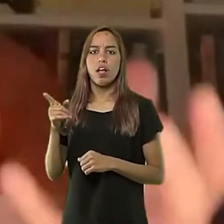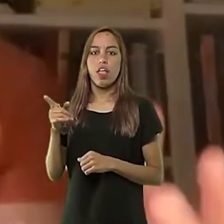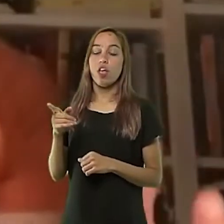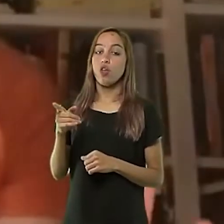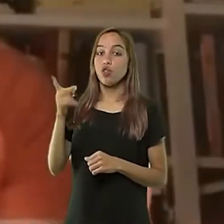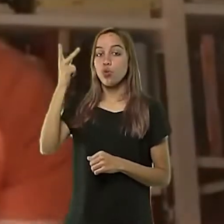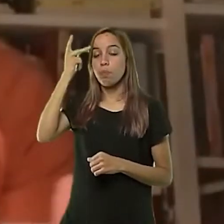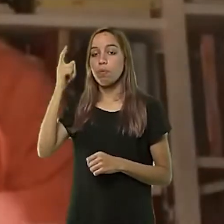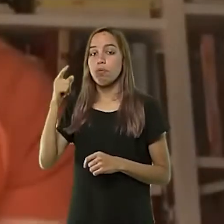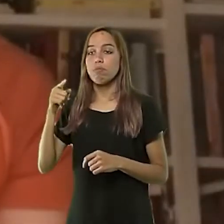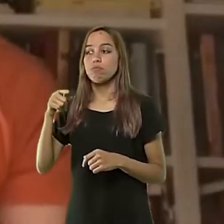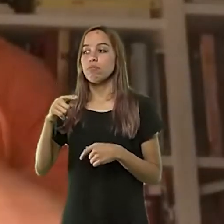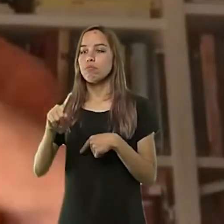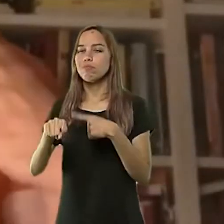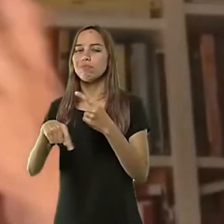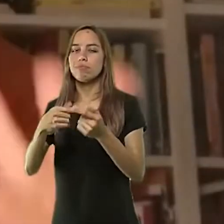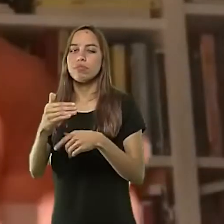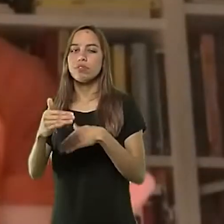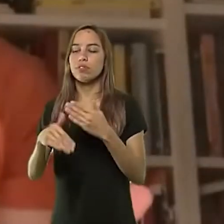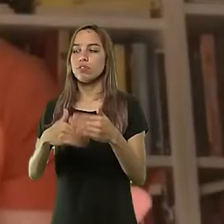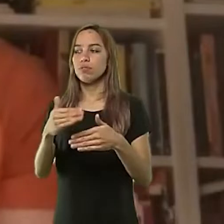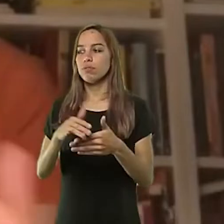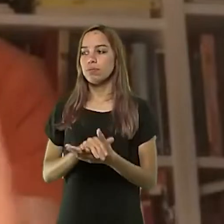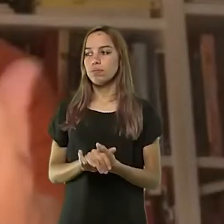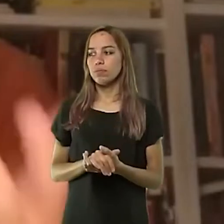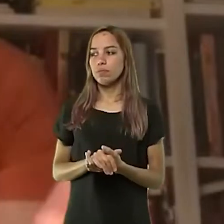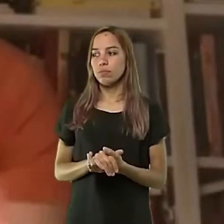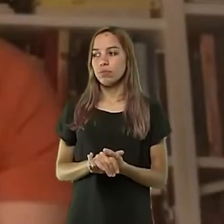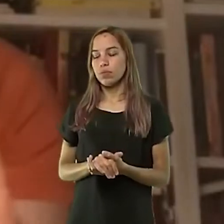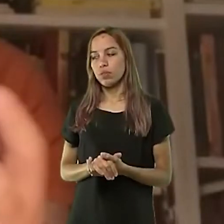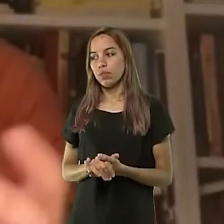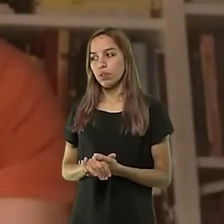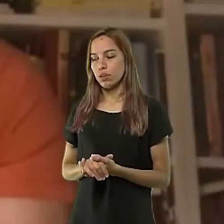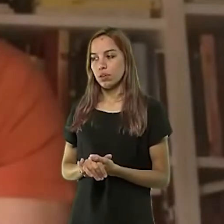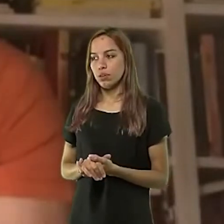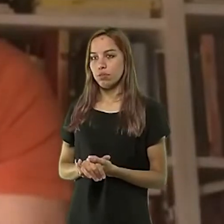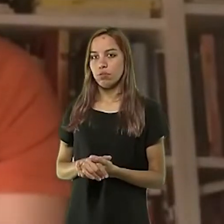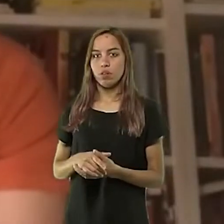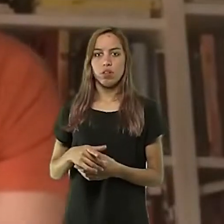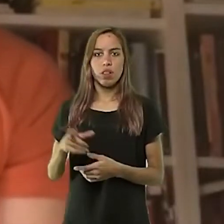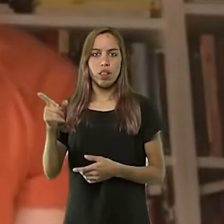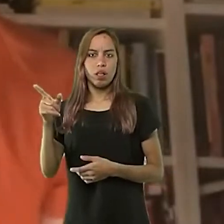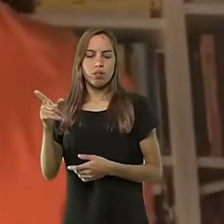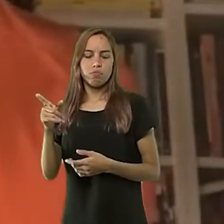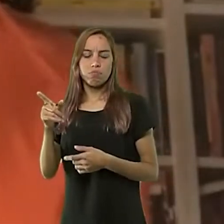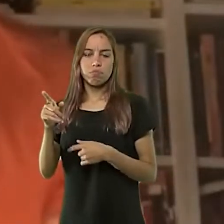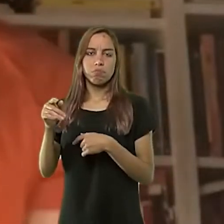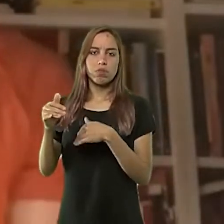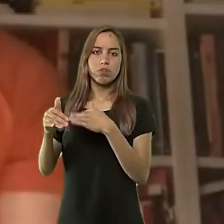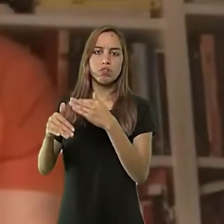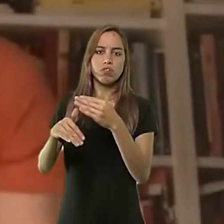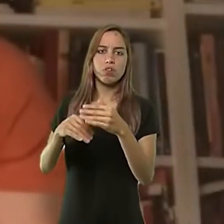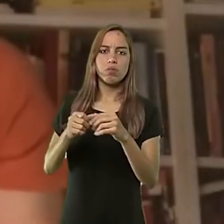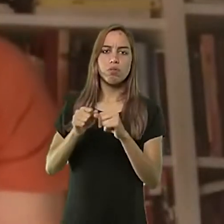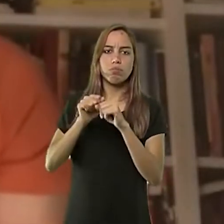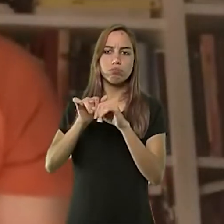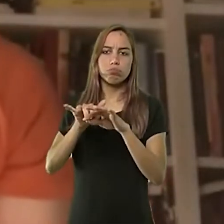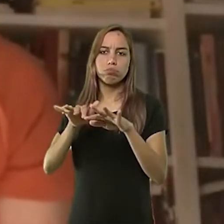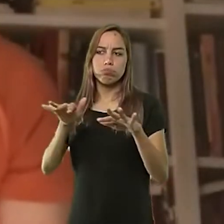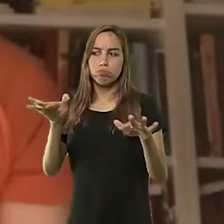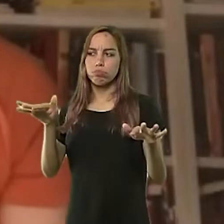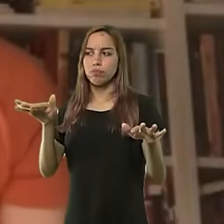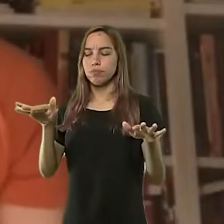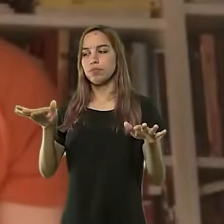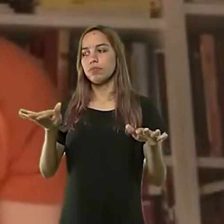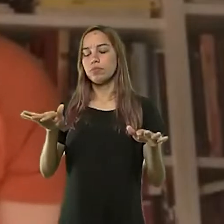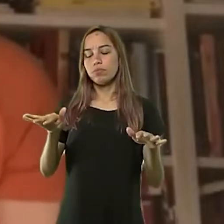qual é a ambiência parisiense, não necessita de grande detalhe e grandes pormenores, e portanto